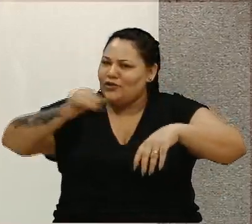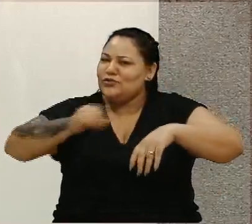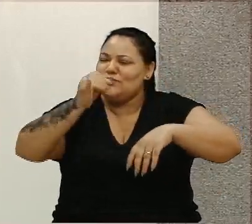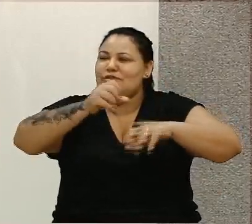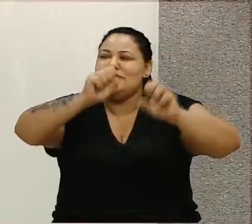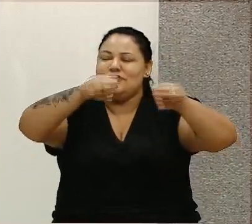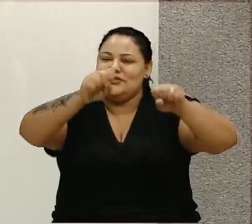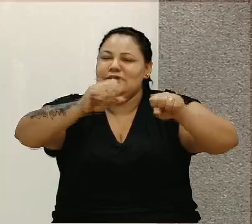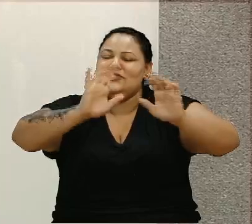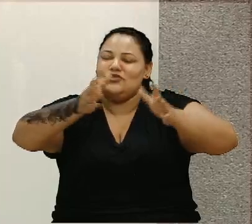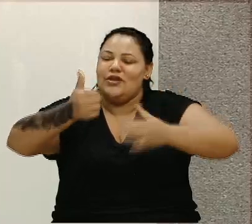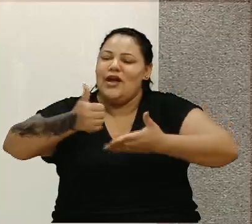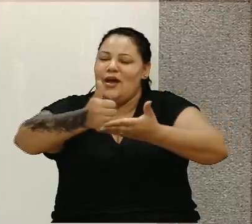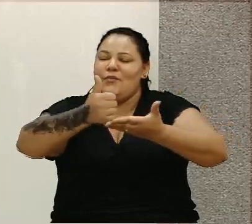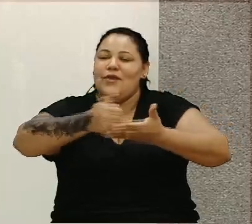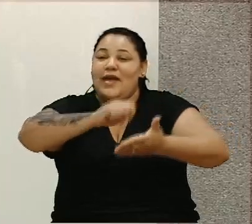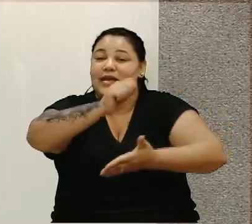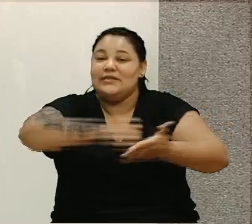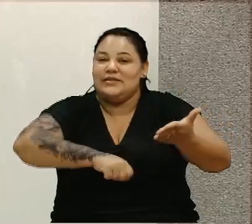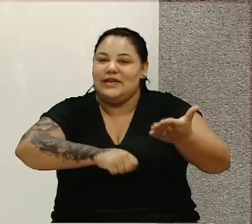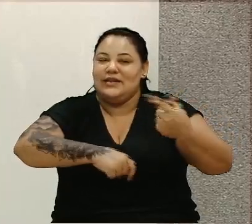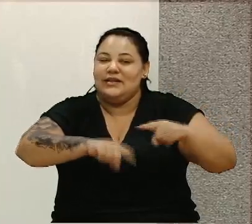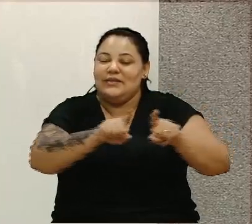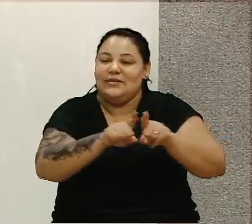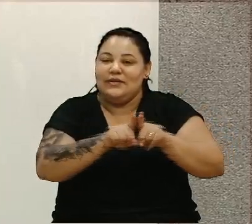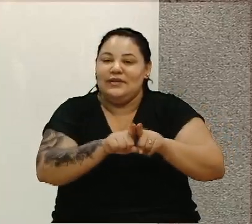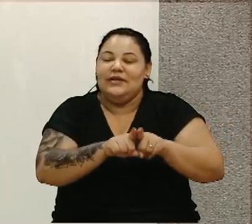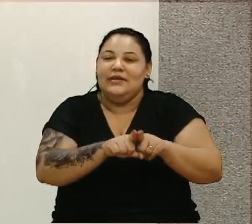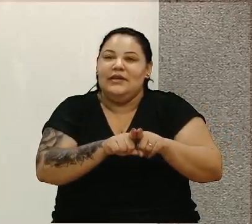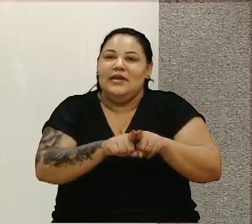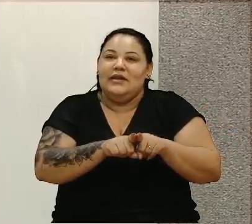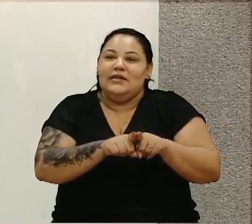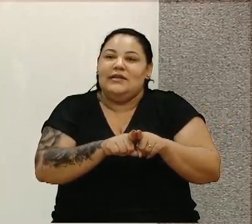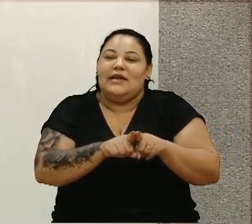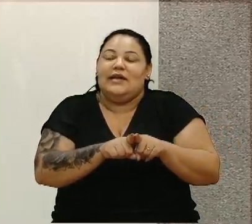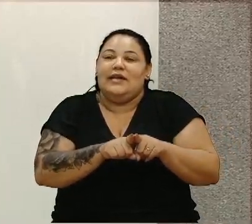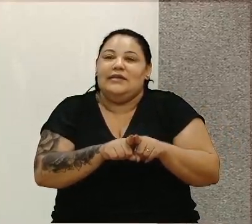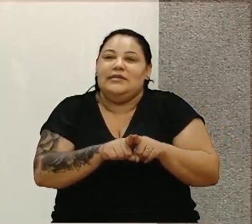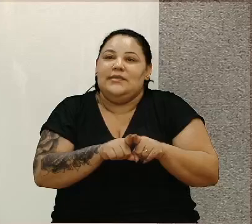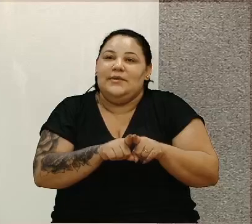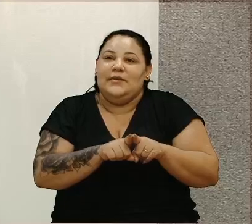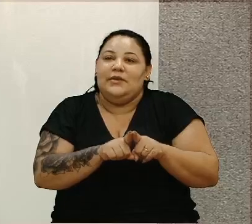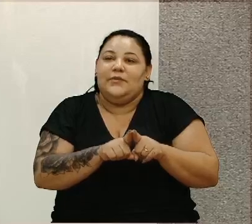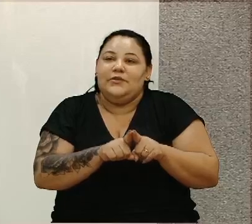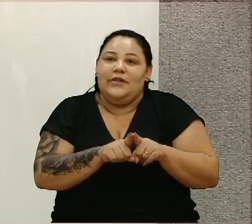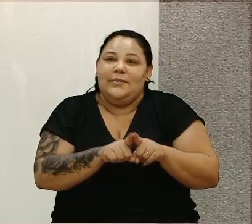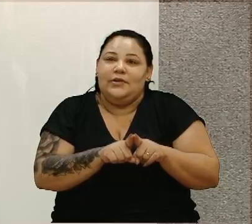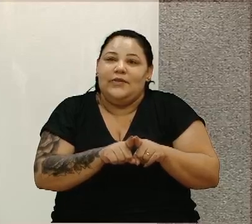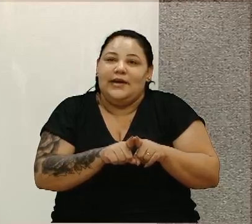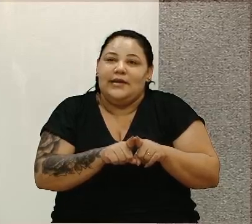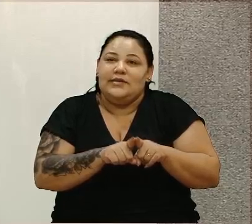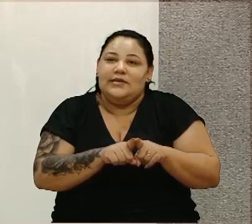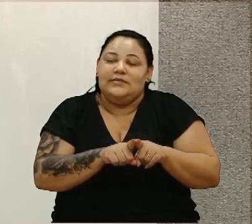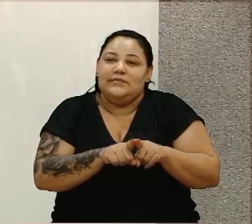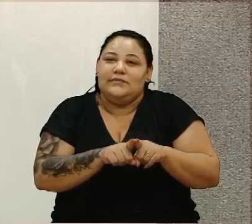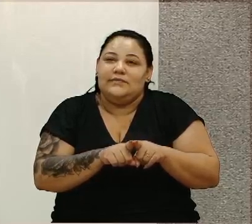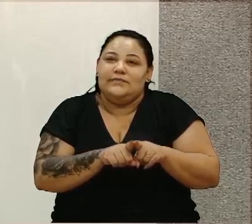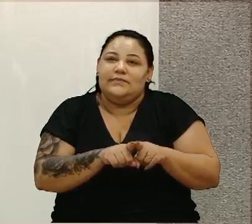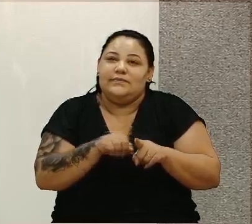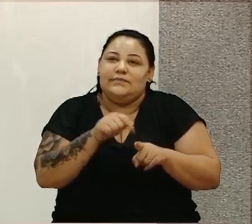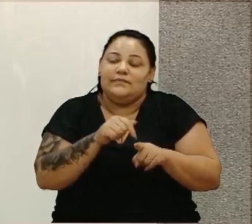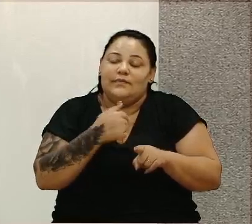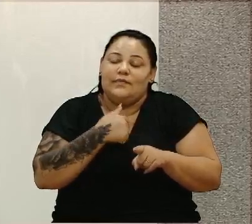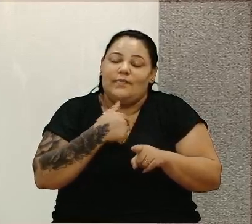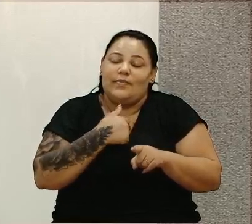favorável, assinando e também, de certa forma, de igual forma, serei aqui certamente favorável à sessão solene, estarei presente também